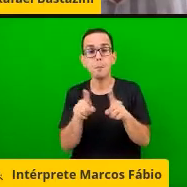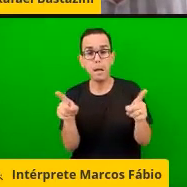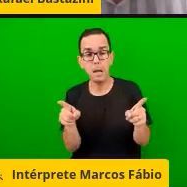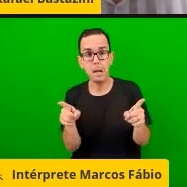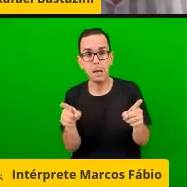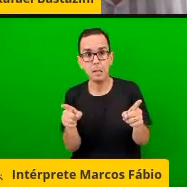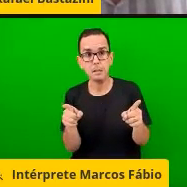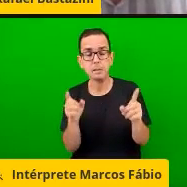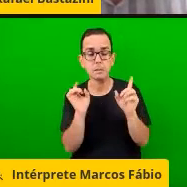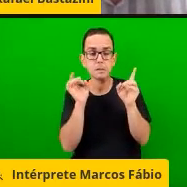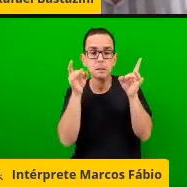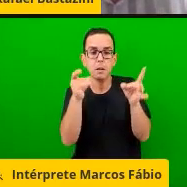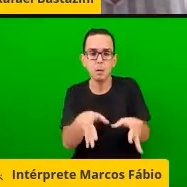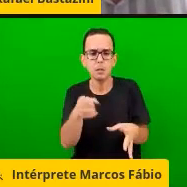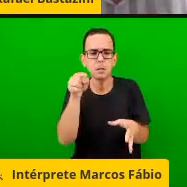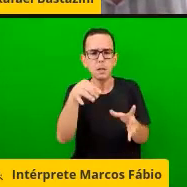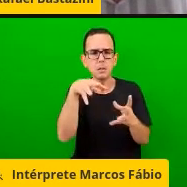abdicam dessa